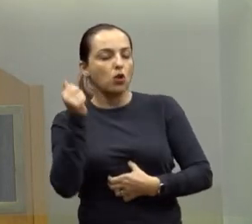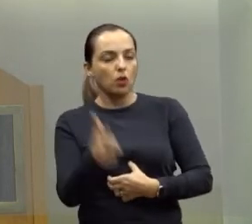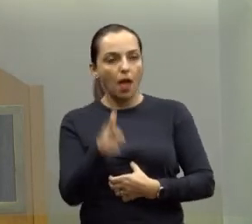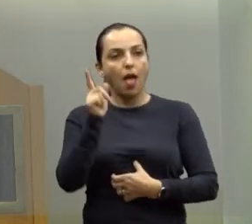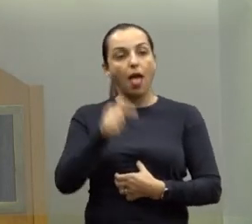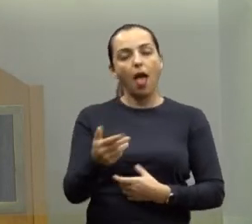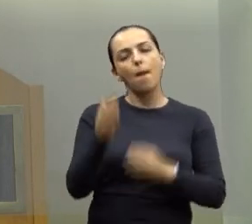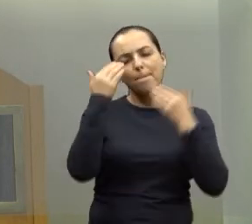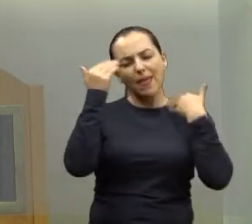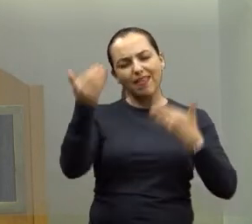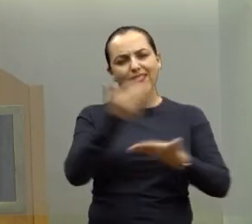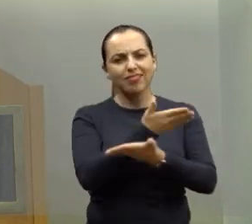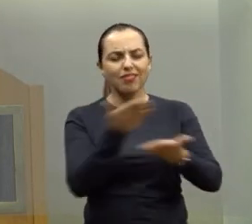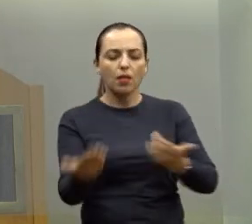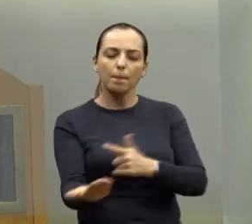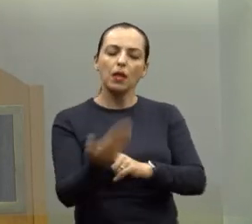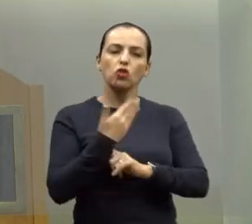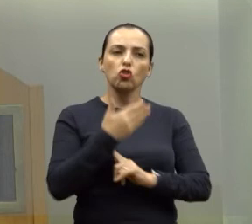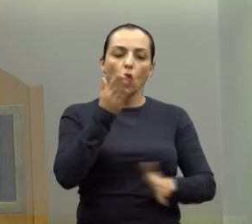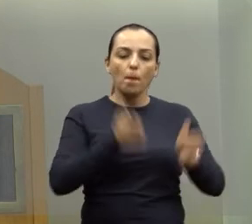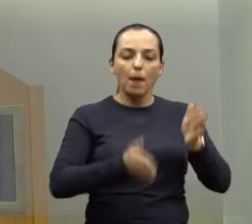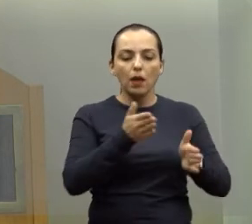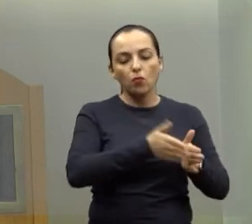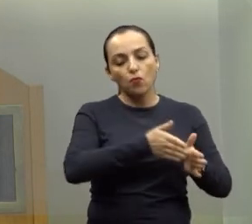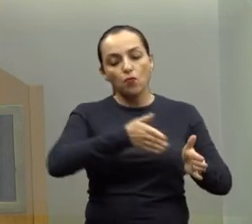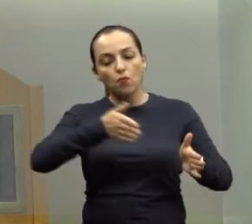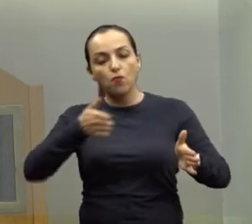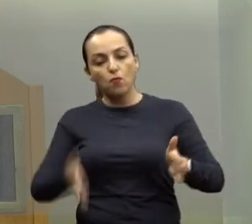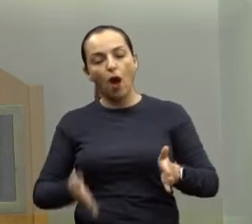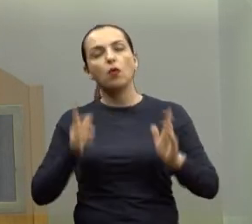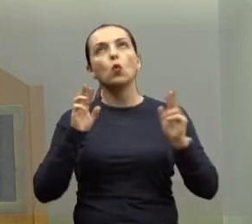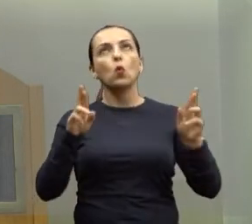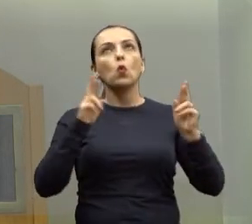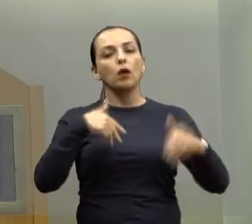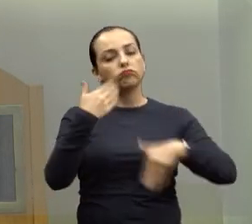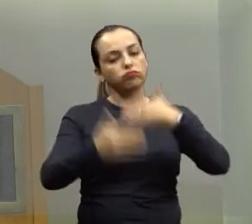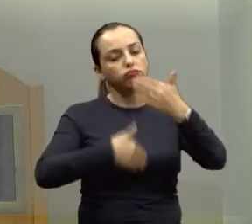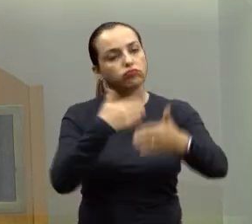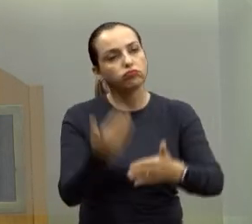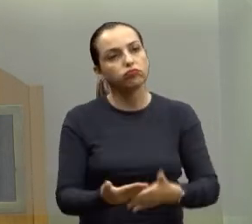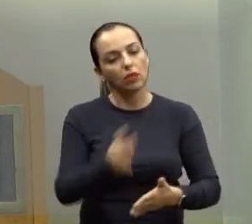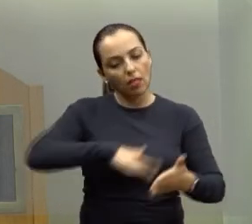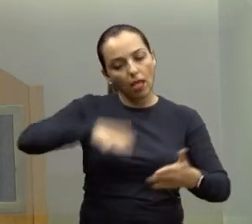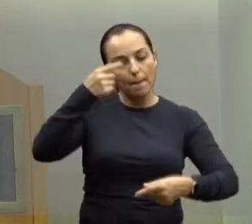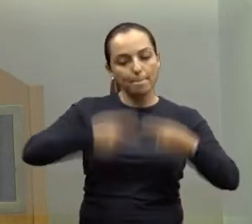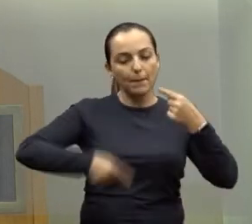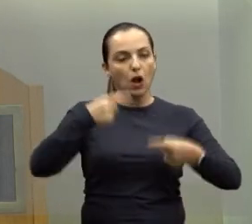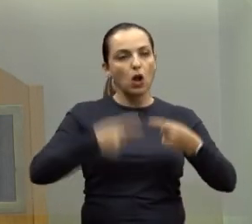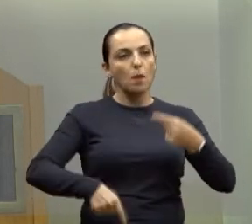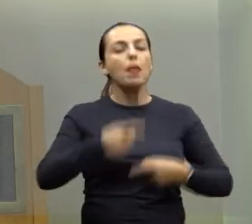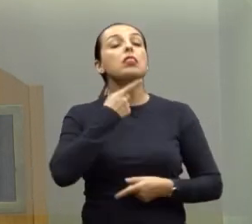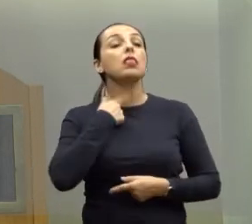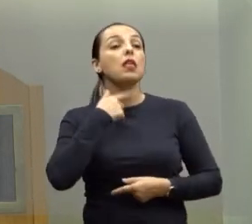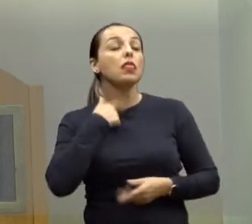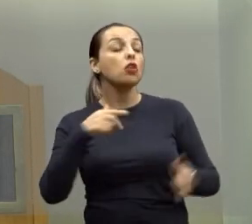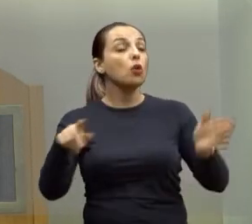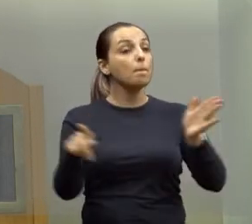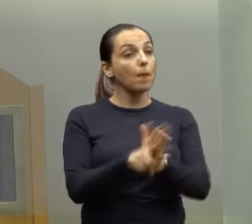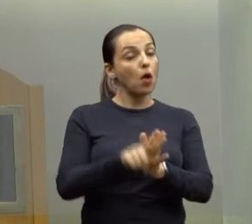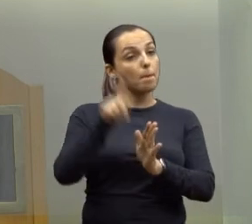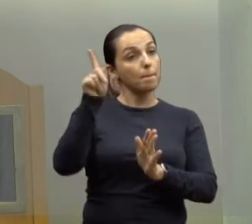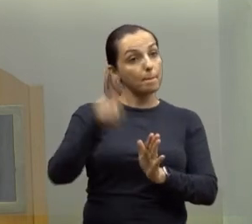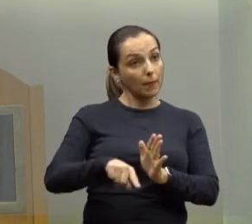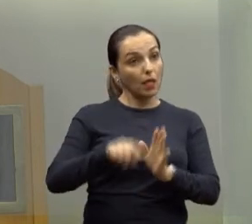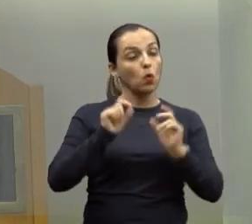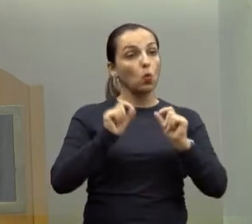que ajudou a gente aqui tem um segundo turno inteiro pela frente para continuar construindo esse campo político que a gente tanto quer que a gente tanto deseja